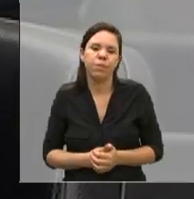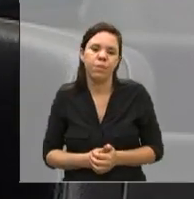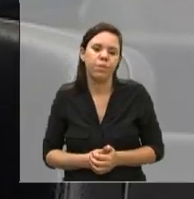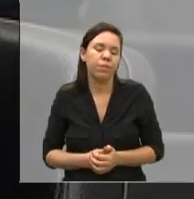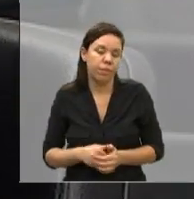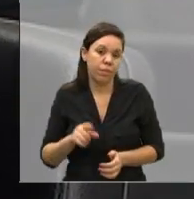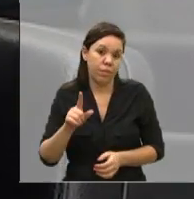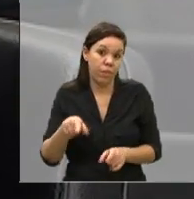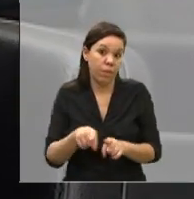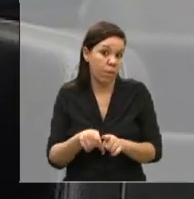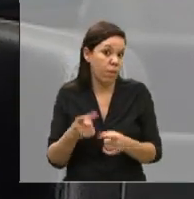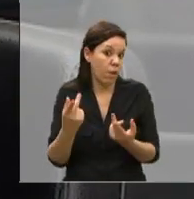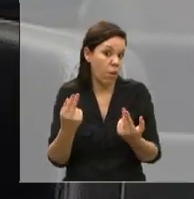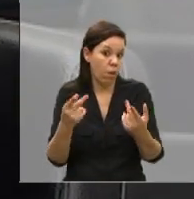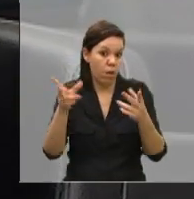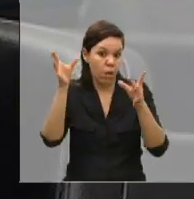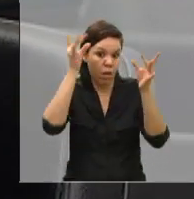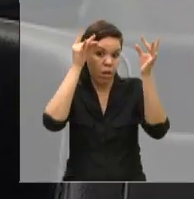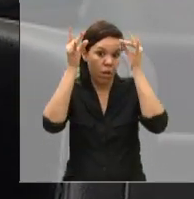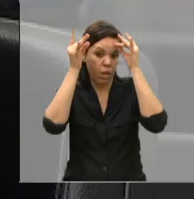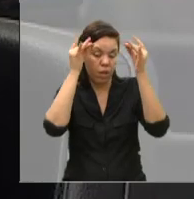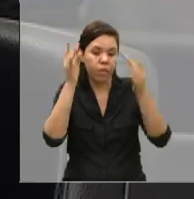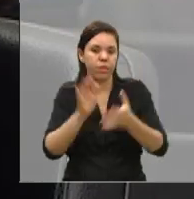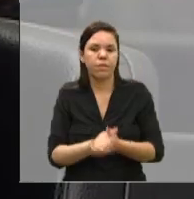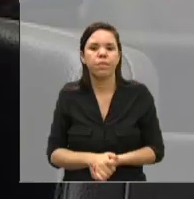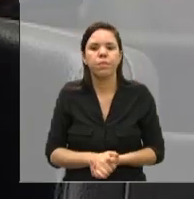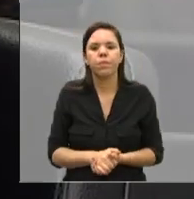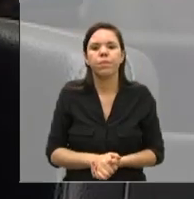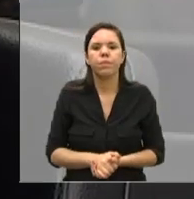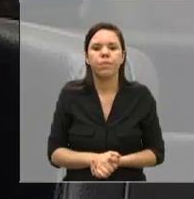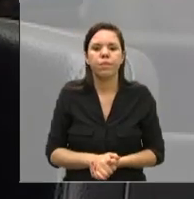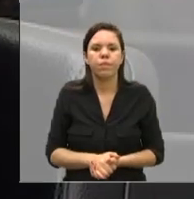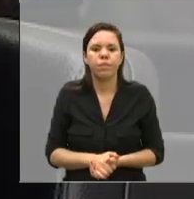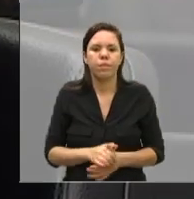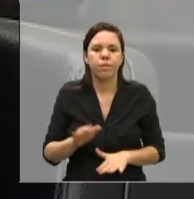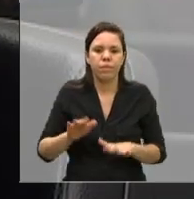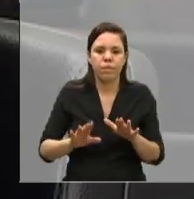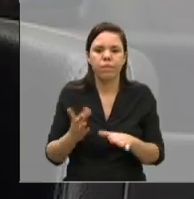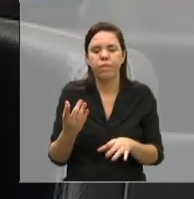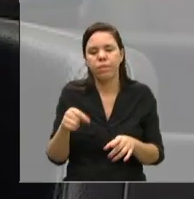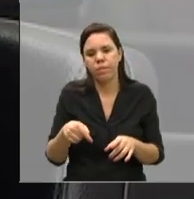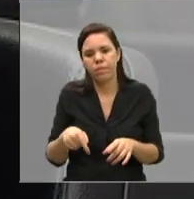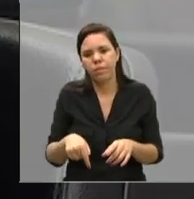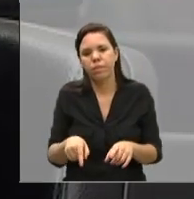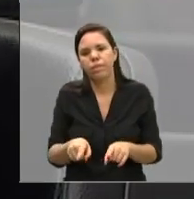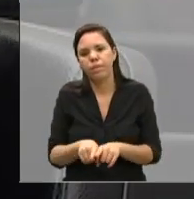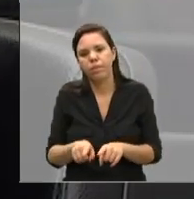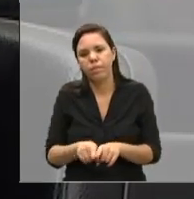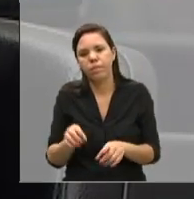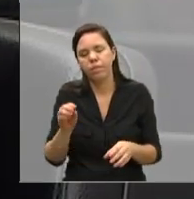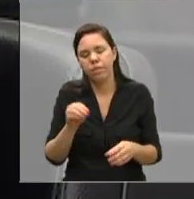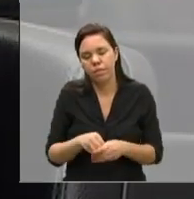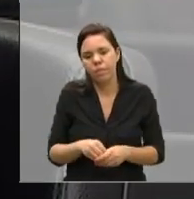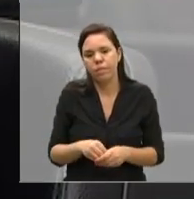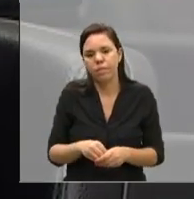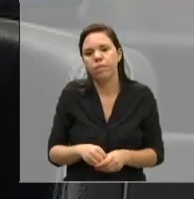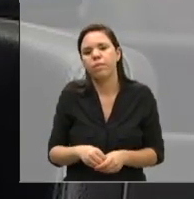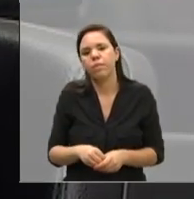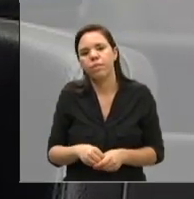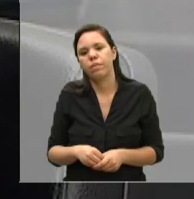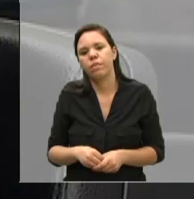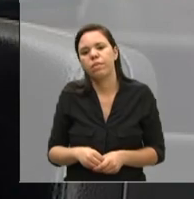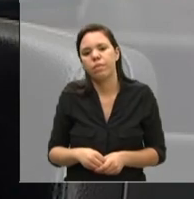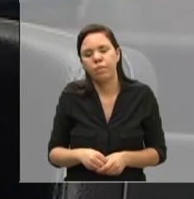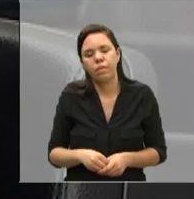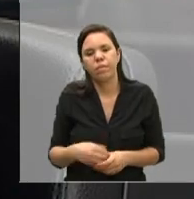é aprendizado também, né? É aprendizado e muitas vezes aqui dentro